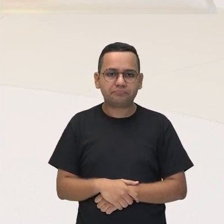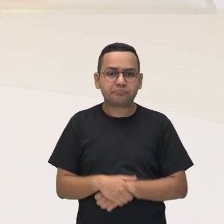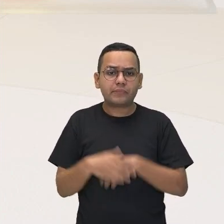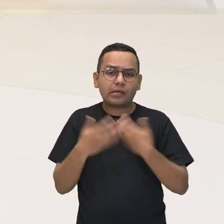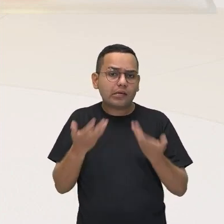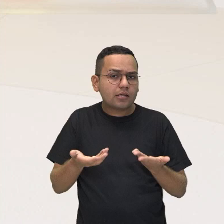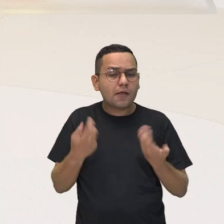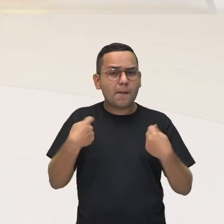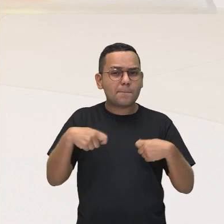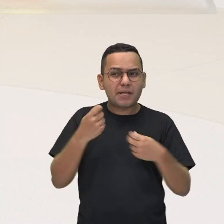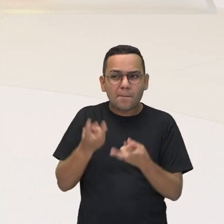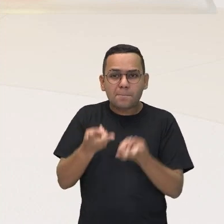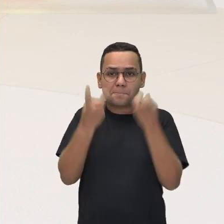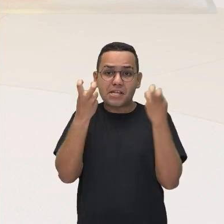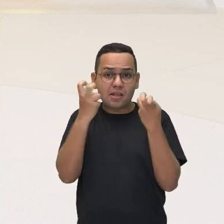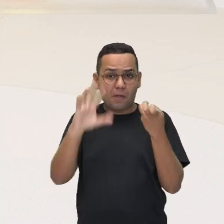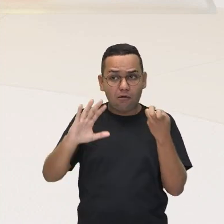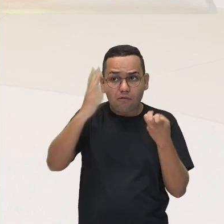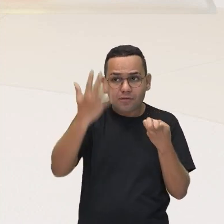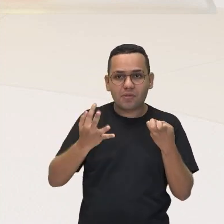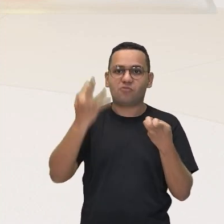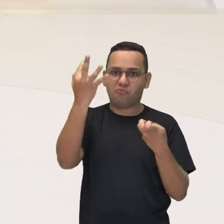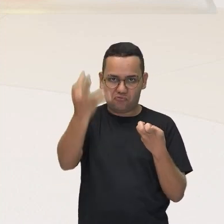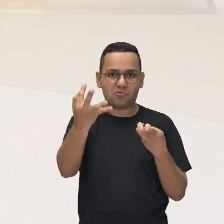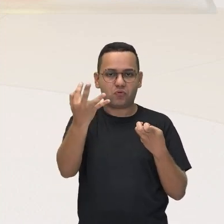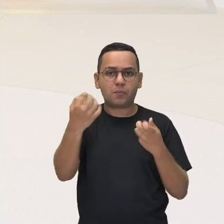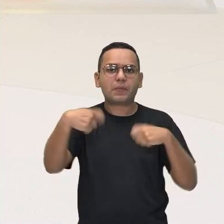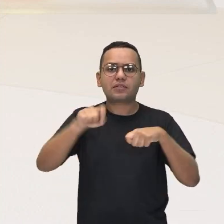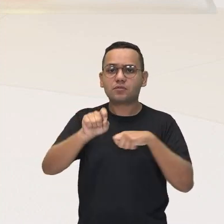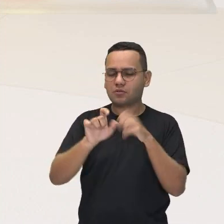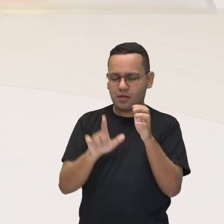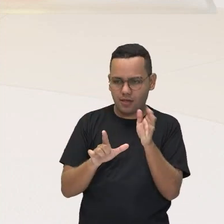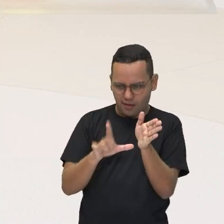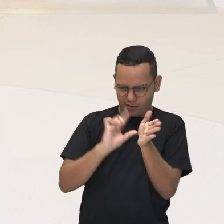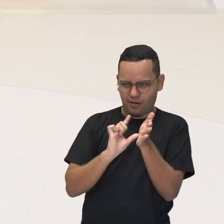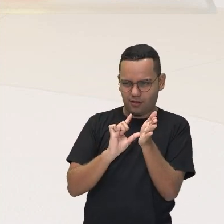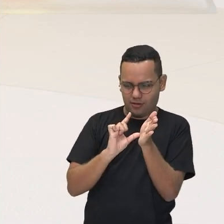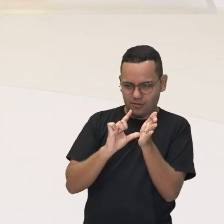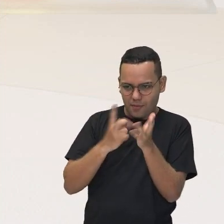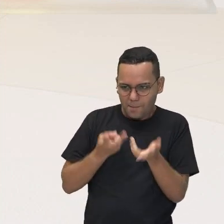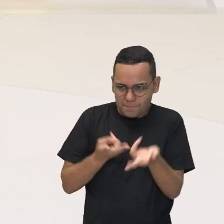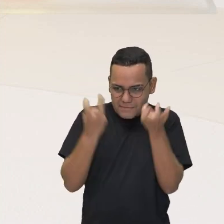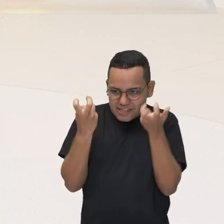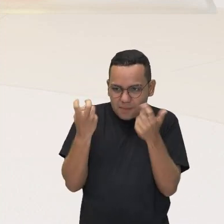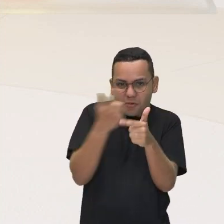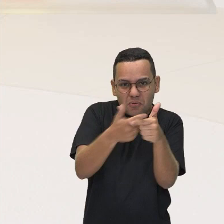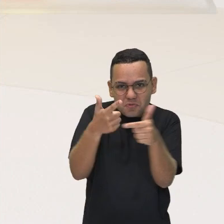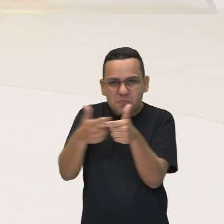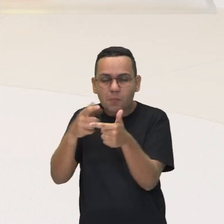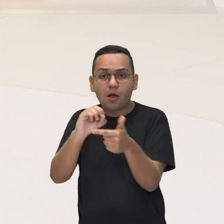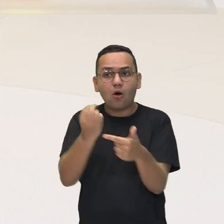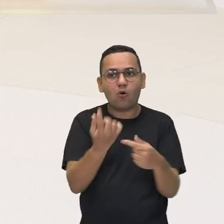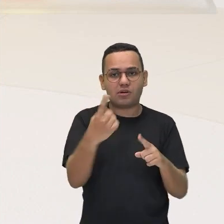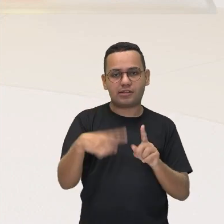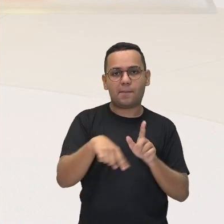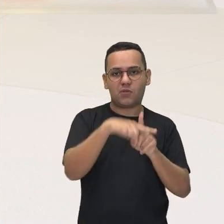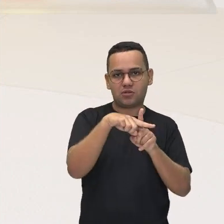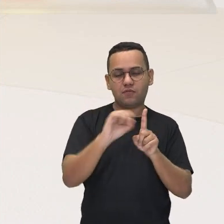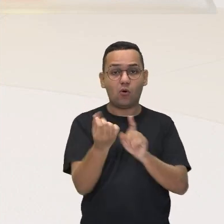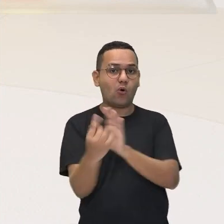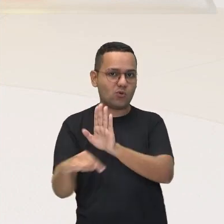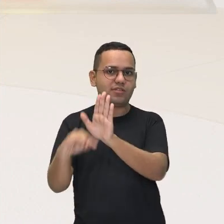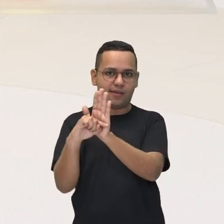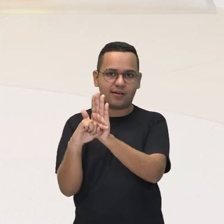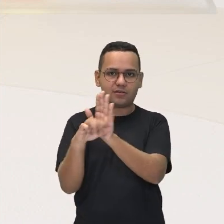futuras, conhecer e antecipar possíveis interferências positivas ou negativas